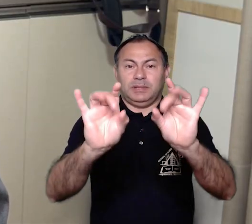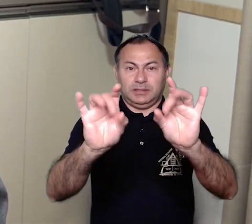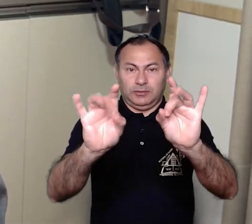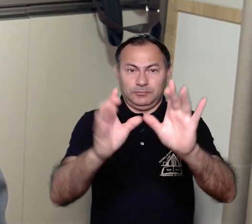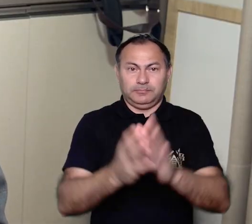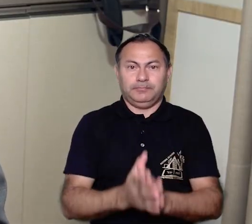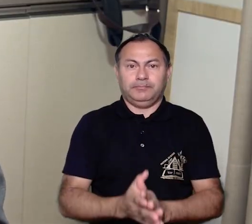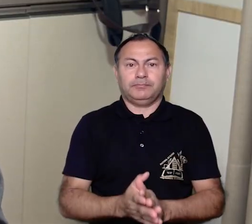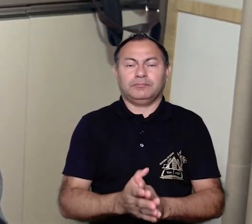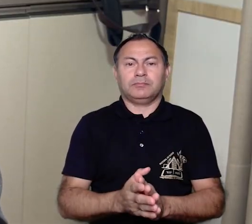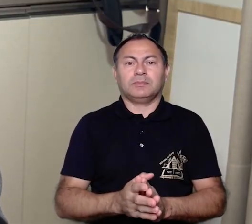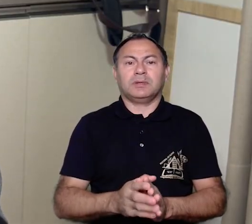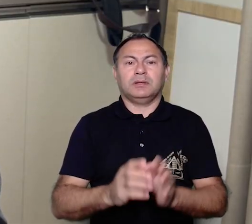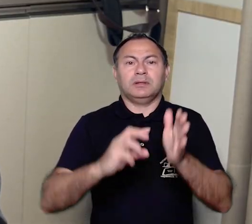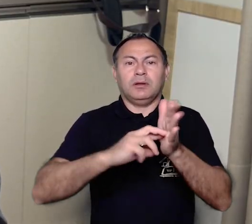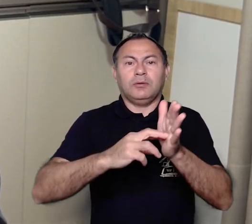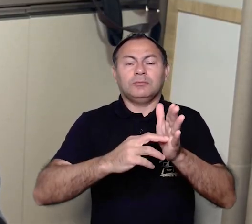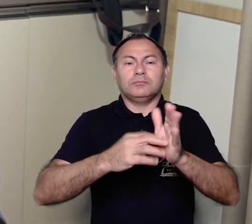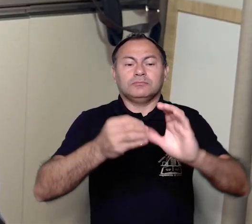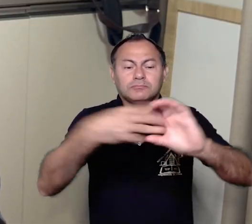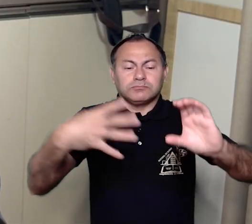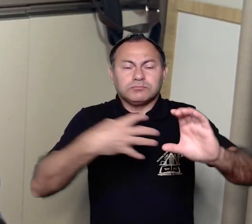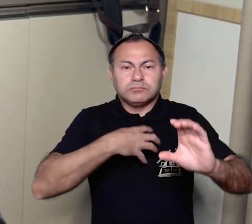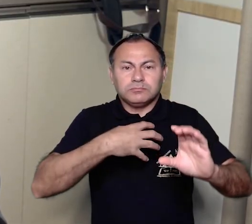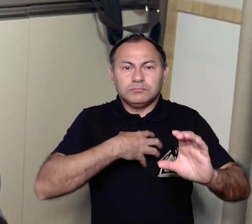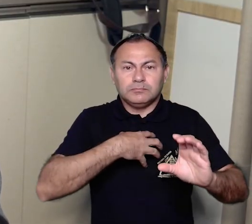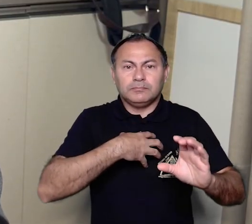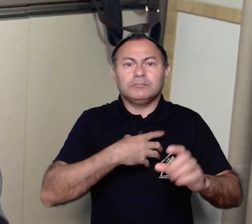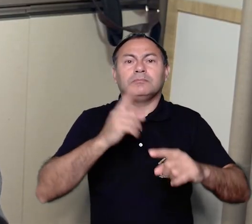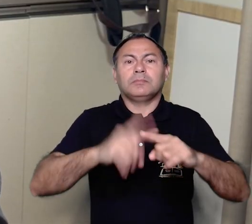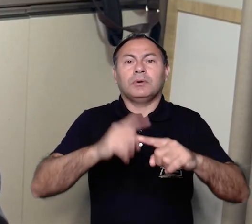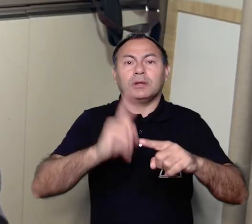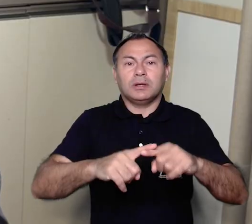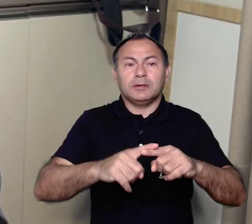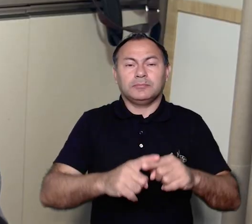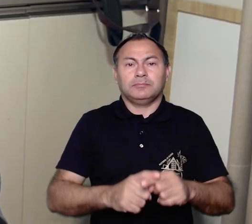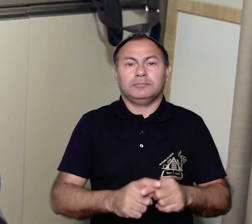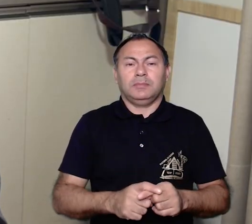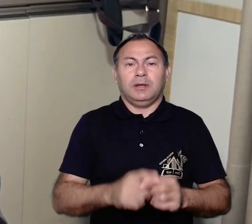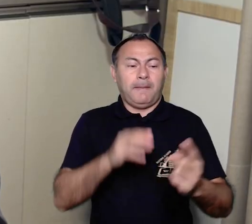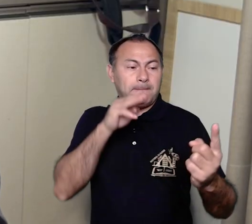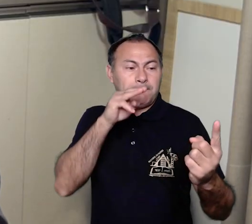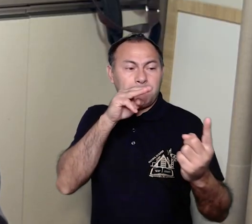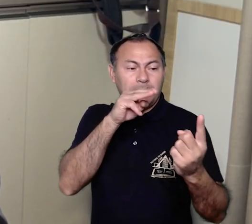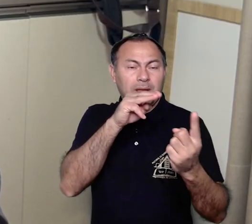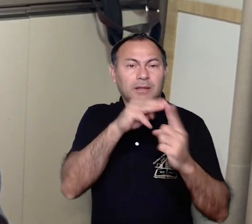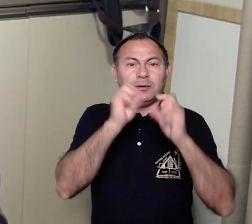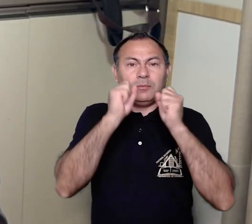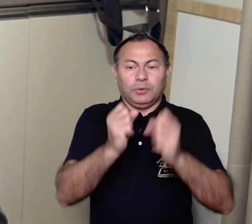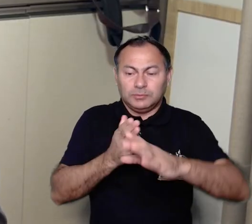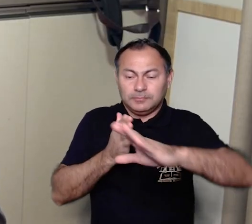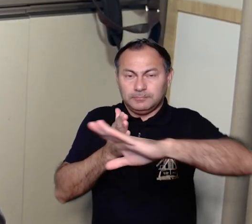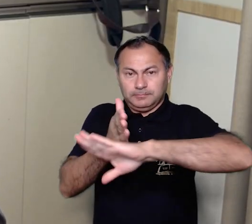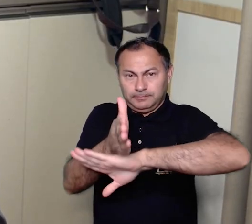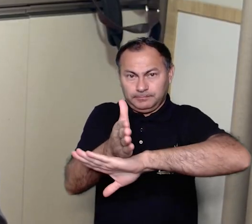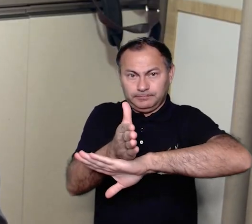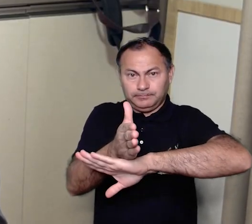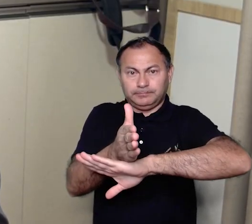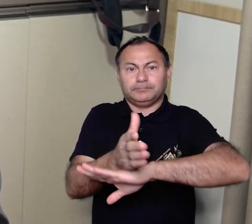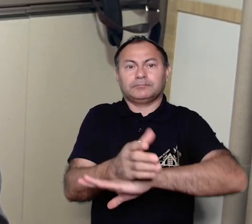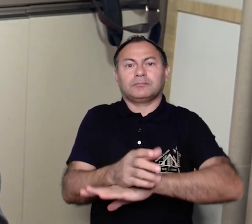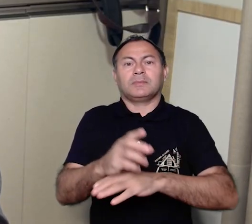especial. É o sinal característico, porque a meta é poder